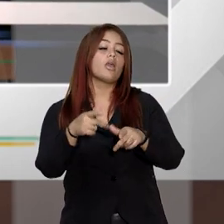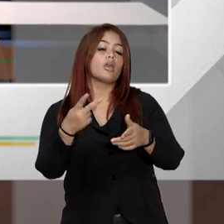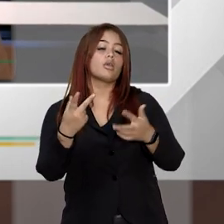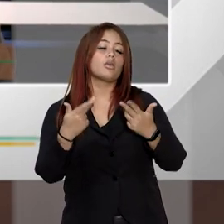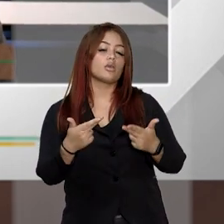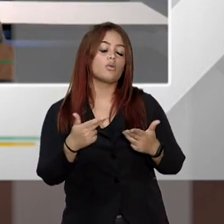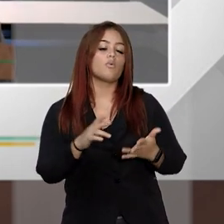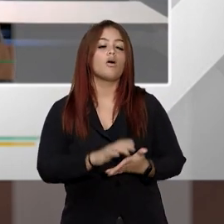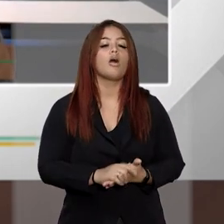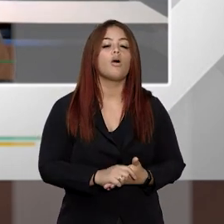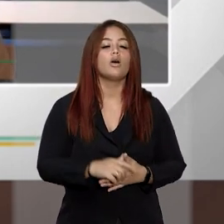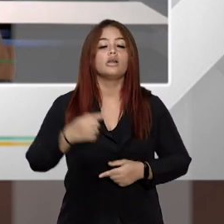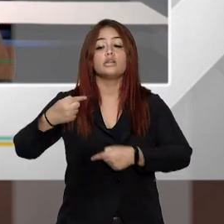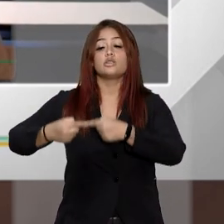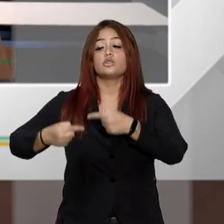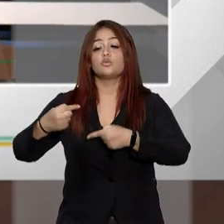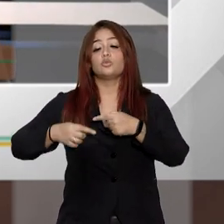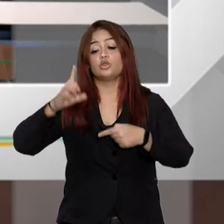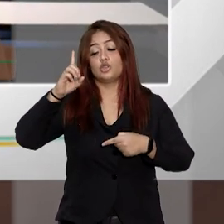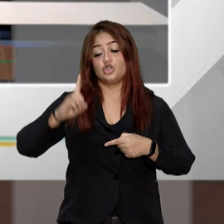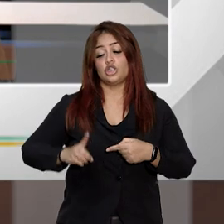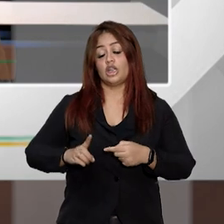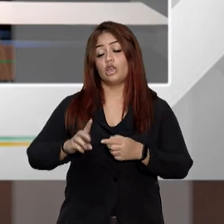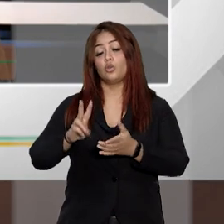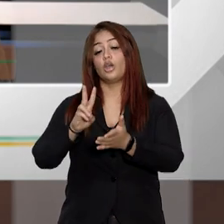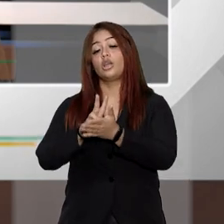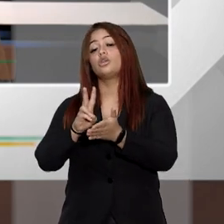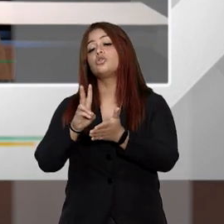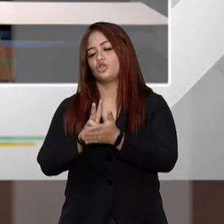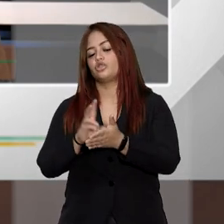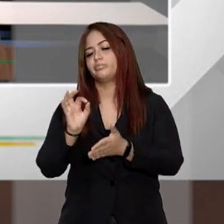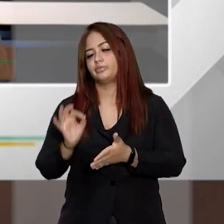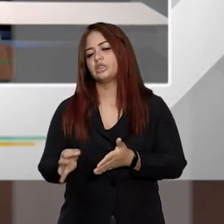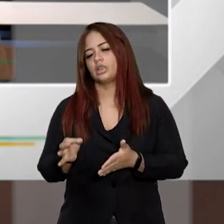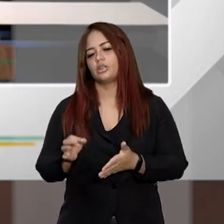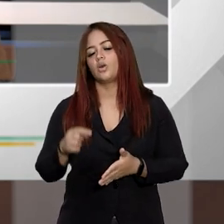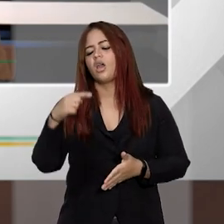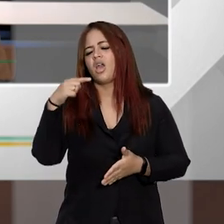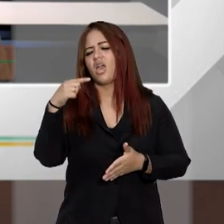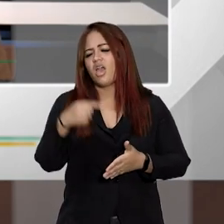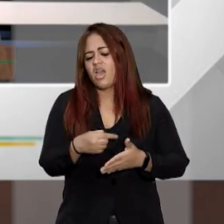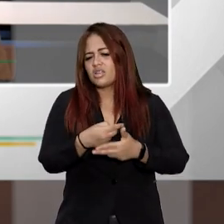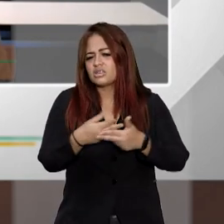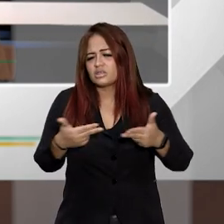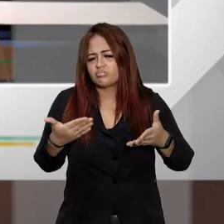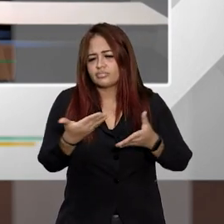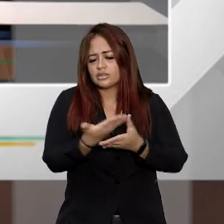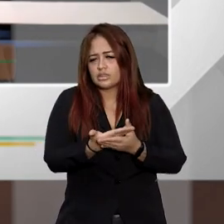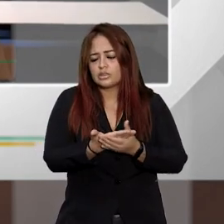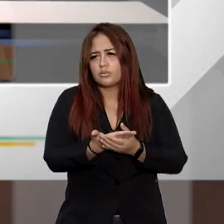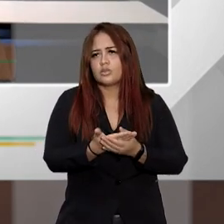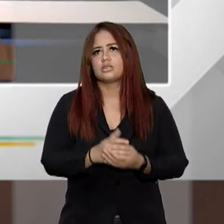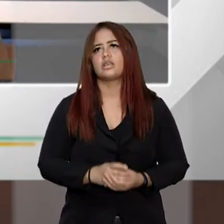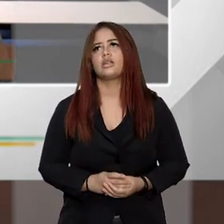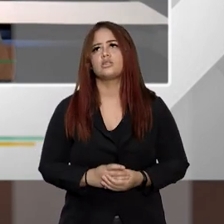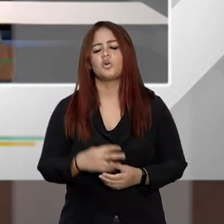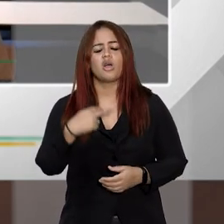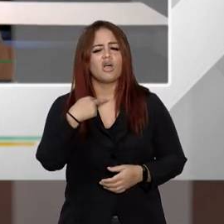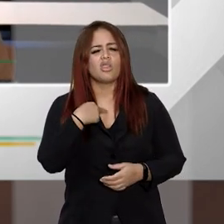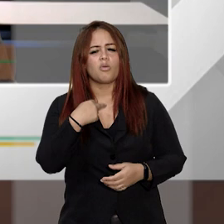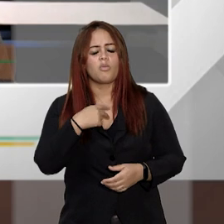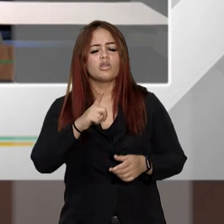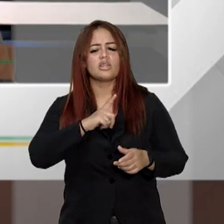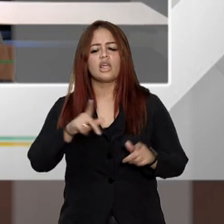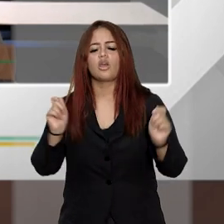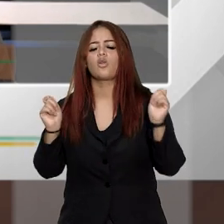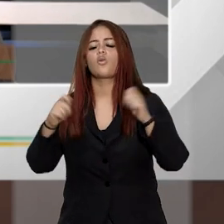para a matéria que trata de disputa de direitos de indígenas, né? Então, essas matérias, elas não podem ser